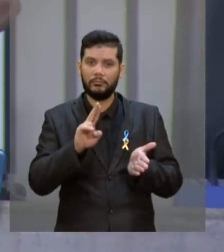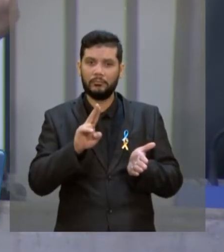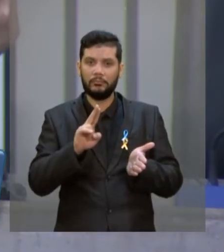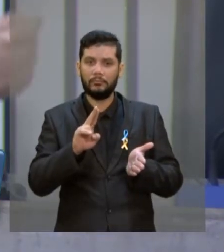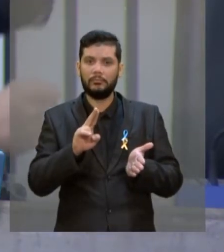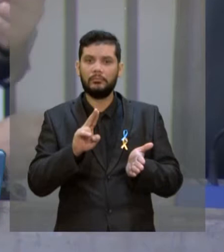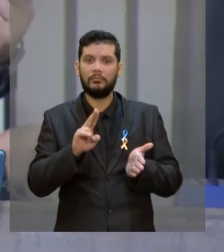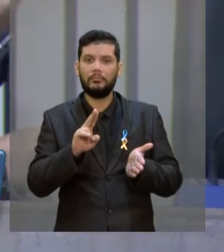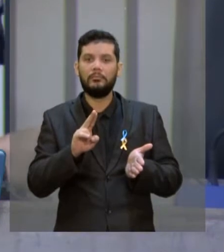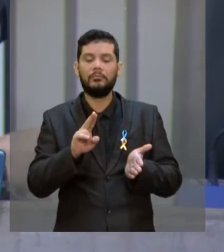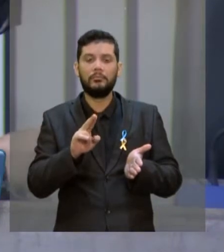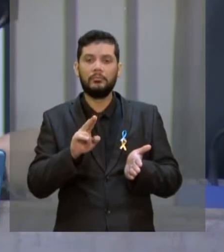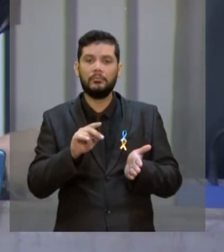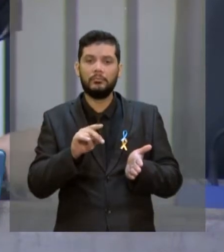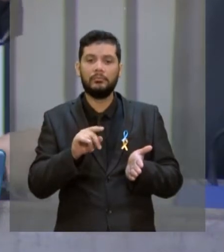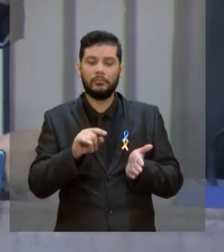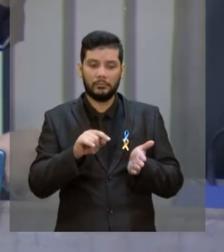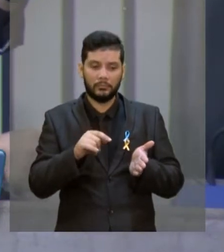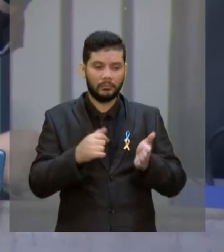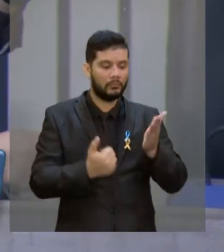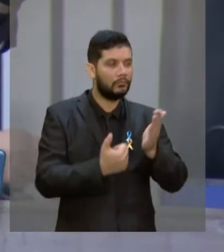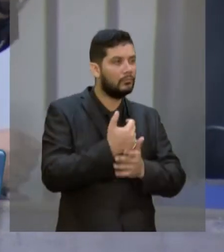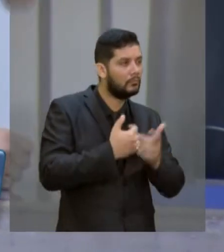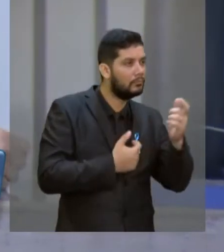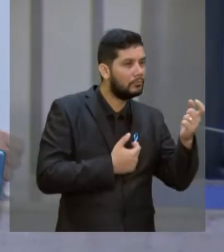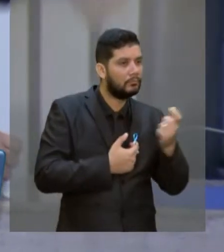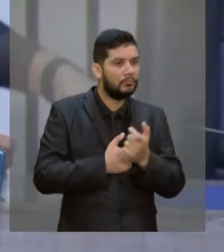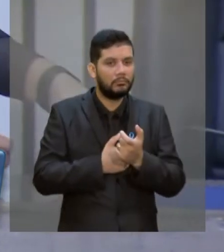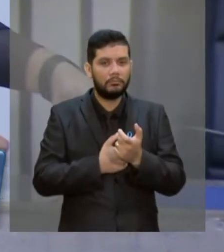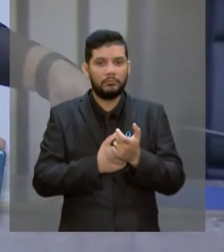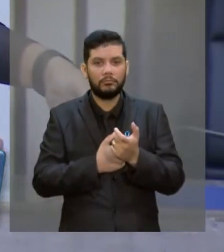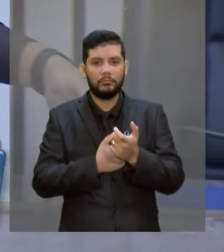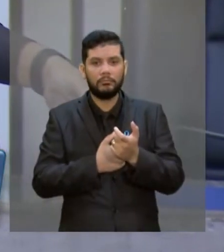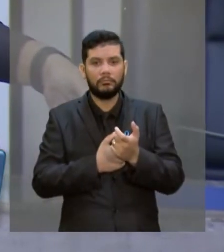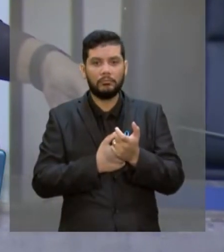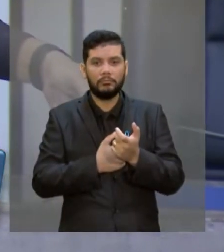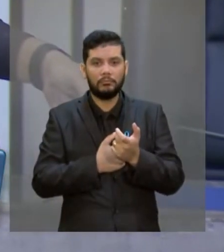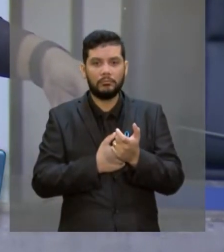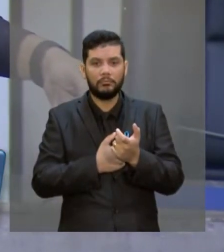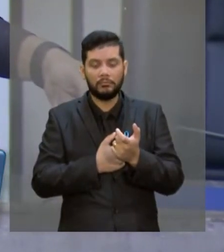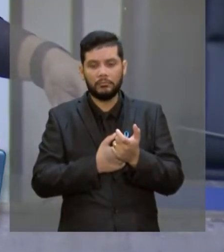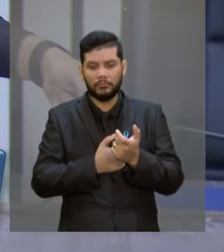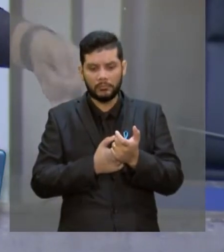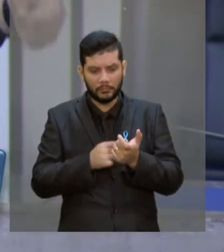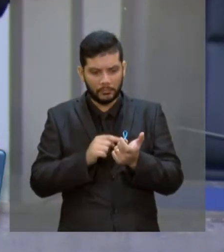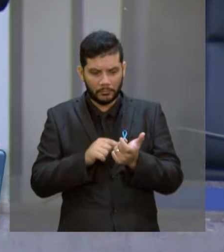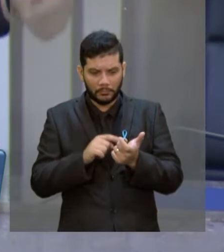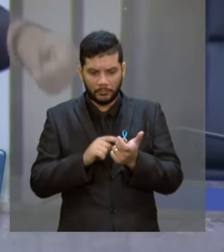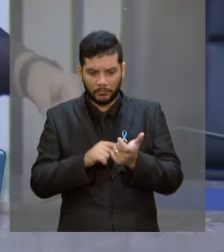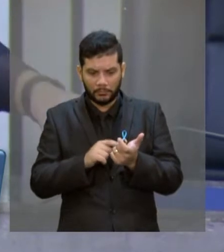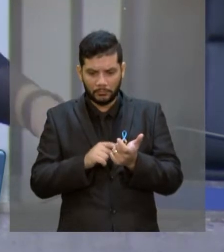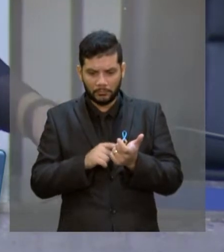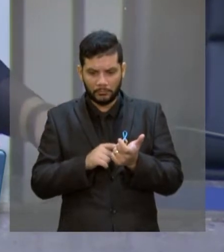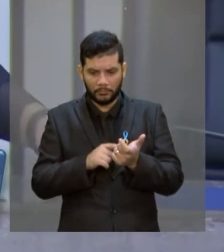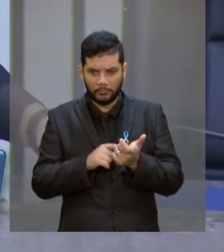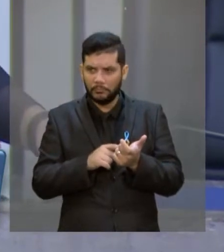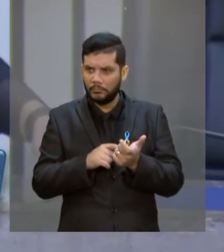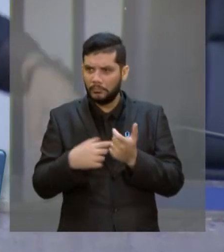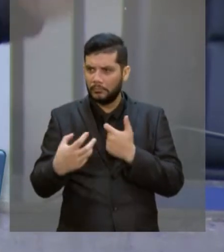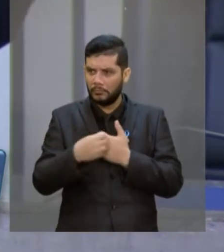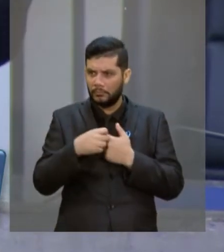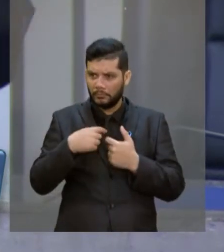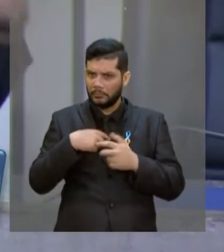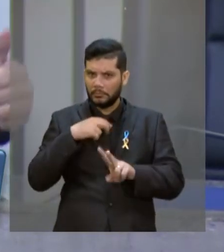botou a posse. Passou um ano suspenso das atividades e o Estado tendo que pagar o salário. É muita humilhação nas instituições